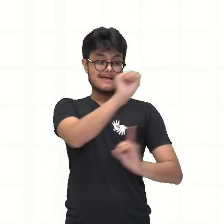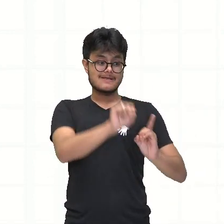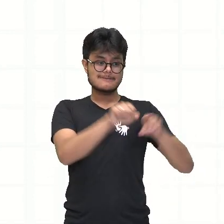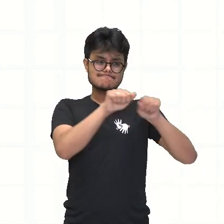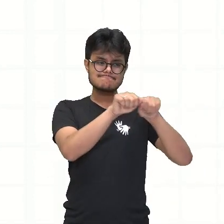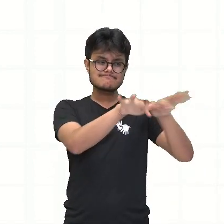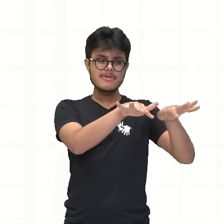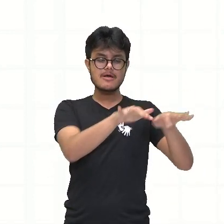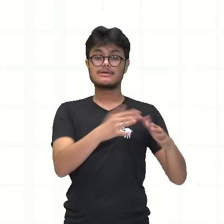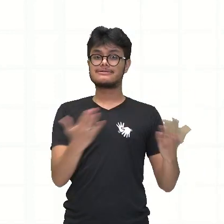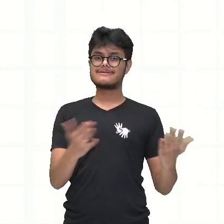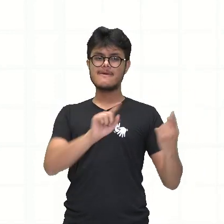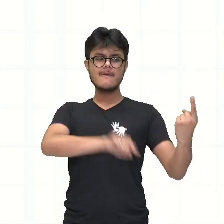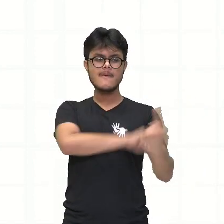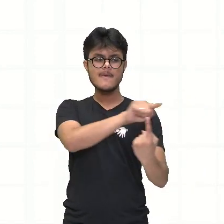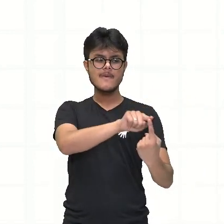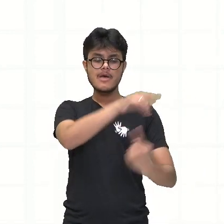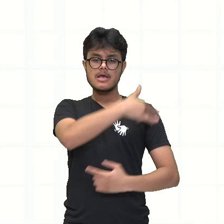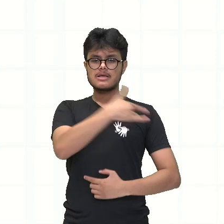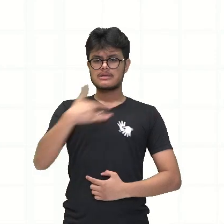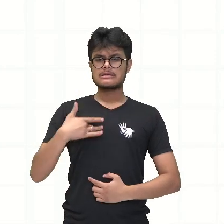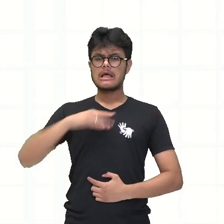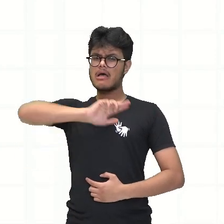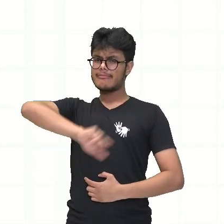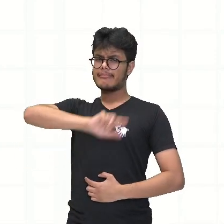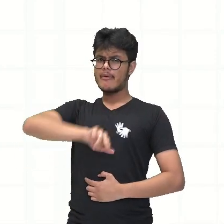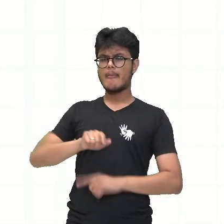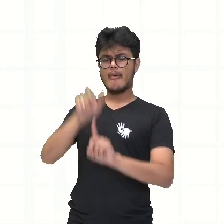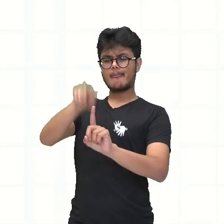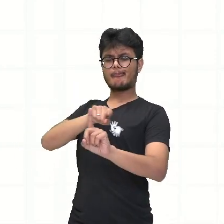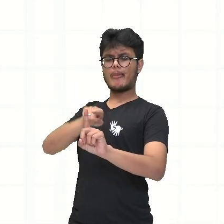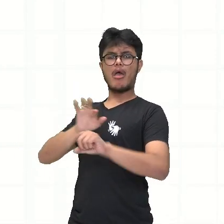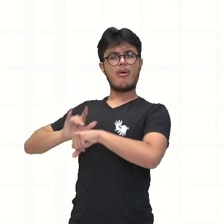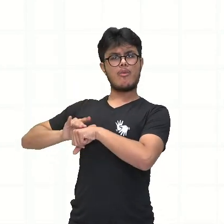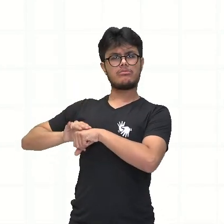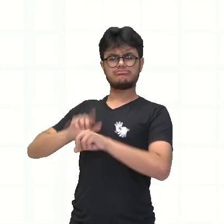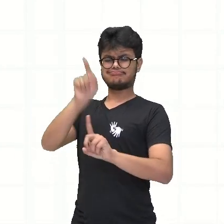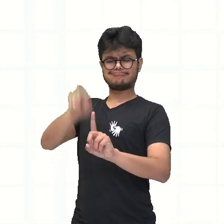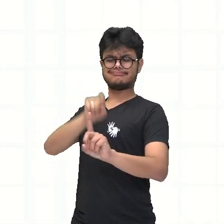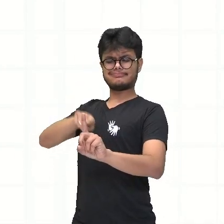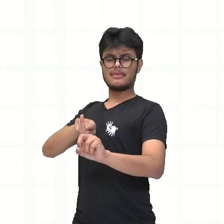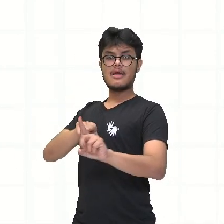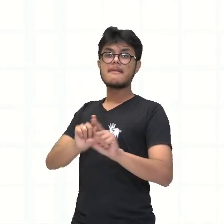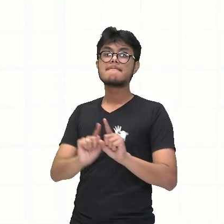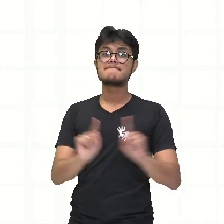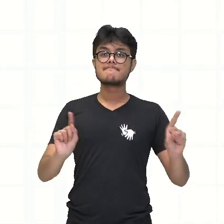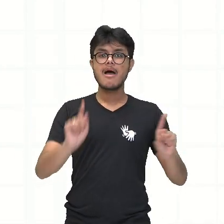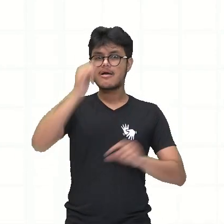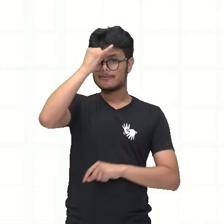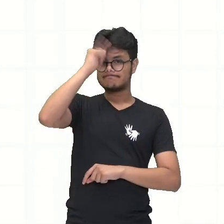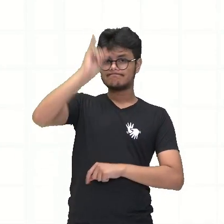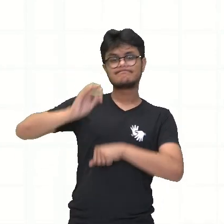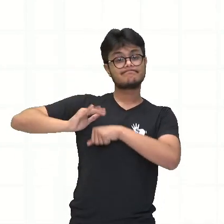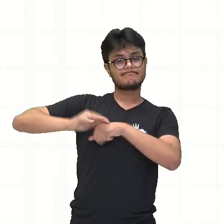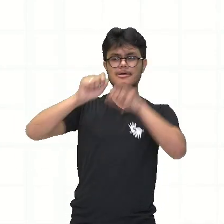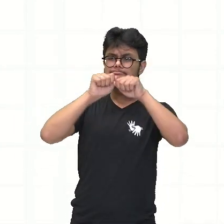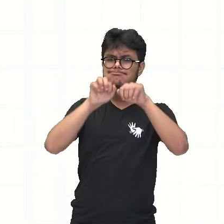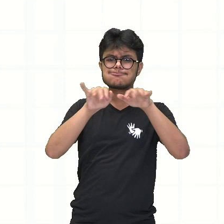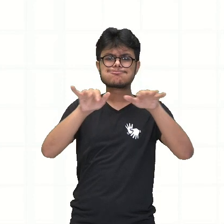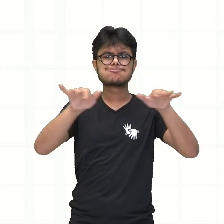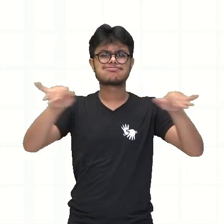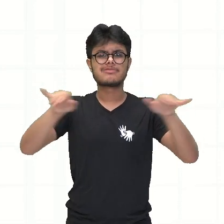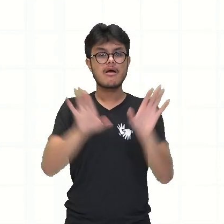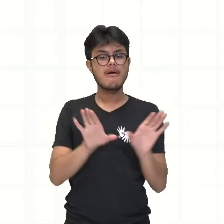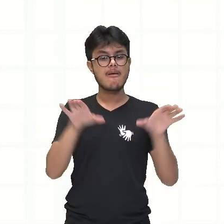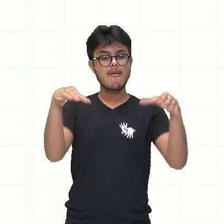da saúde coletiva não é tratar um indivíduo doente, mas prevenir e evitar que doenças sejam